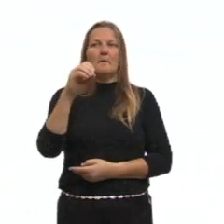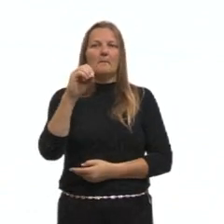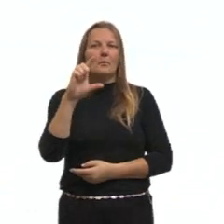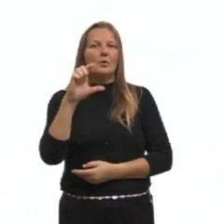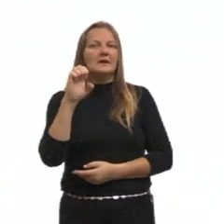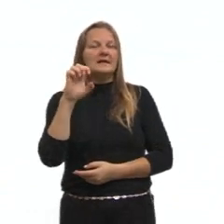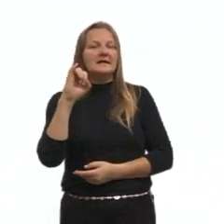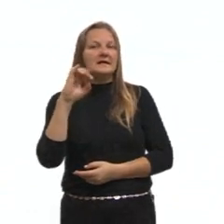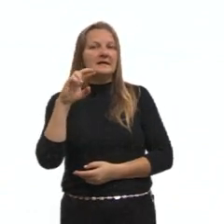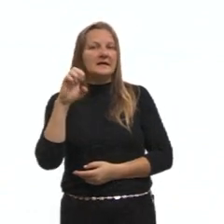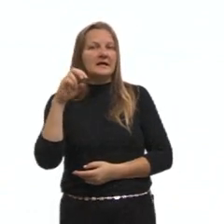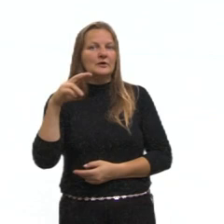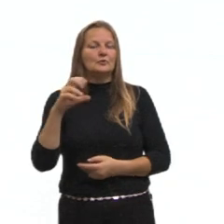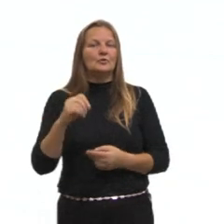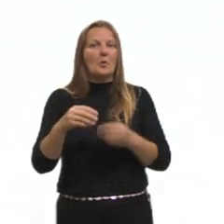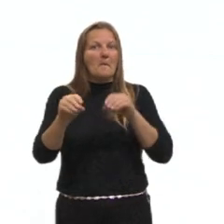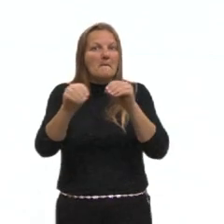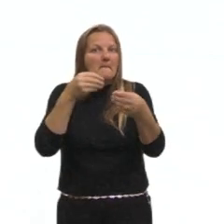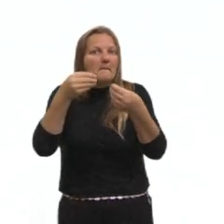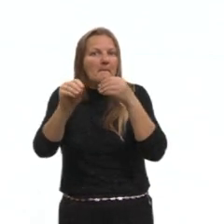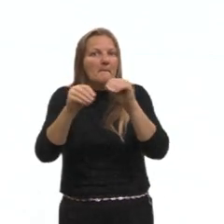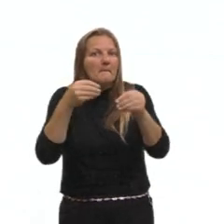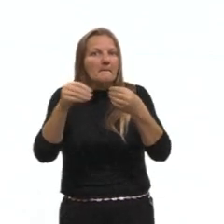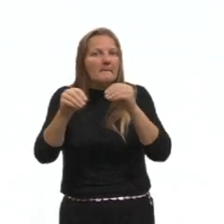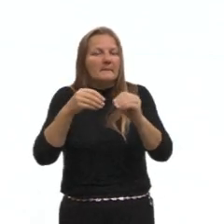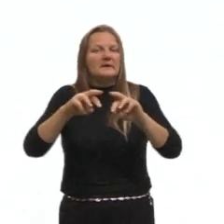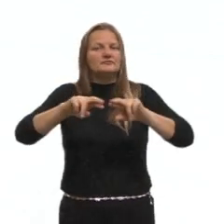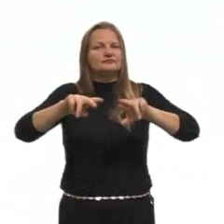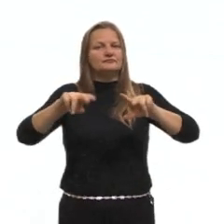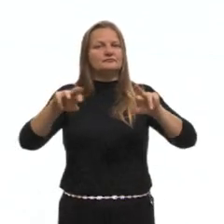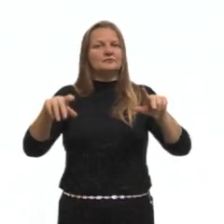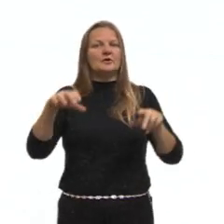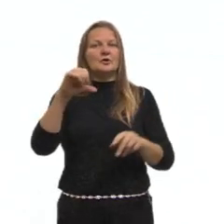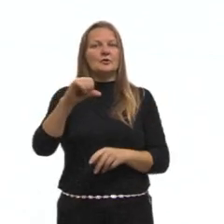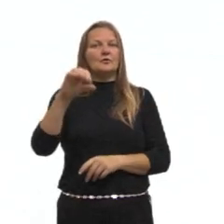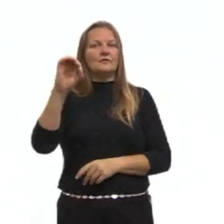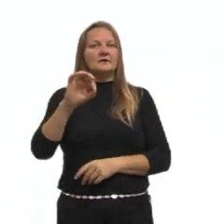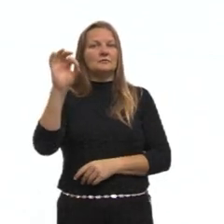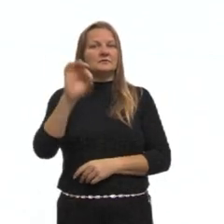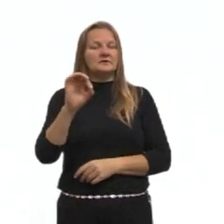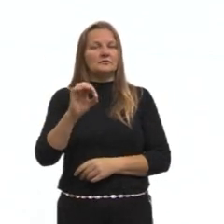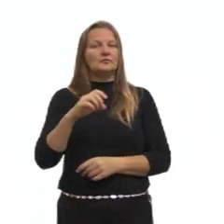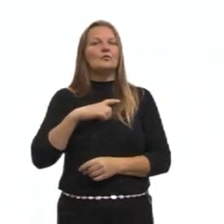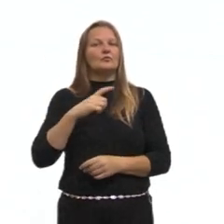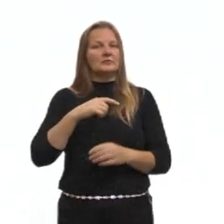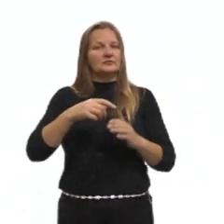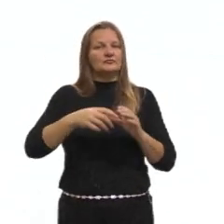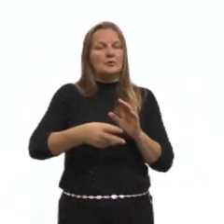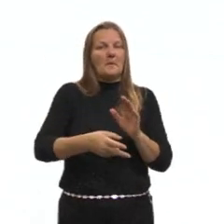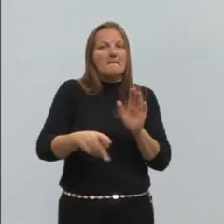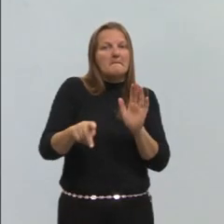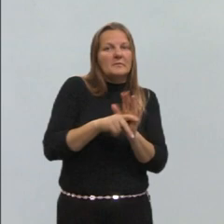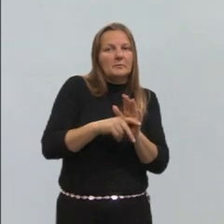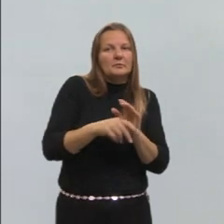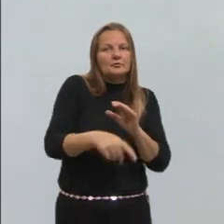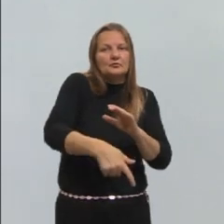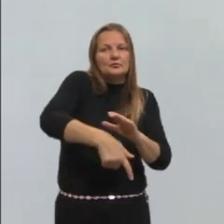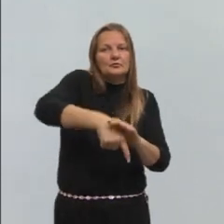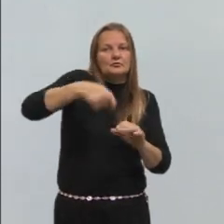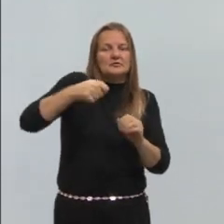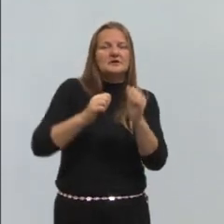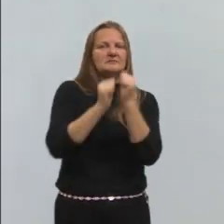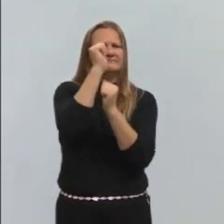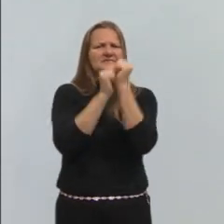o plástico quando a gente fala essa questão de 90% da demanda de plástico do mundo é derivada de petróleo ele tem uma importância Industrial